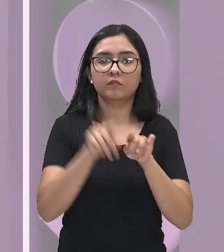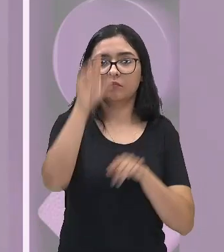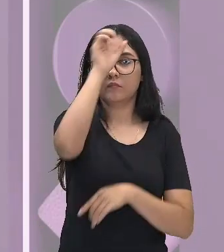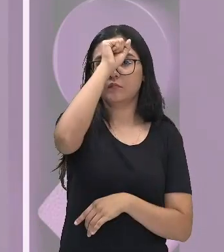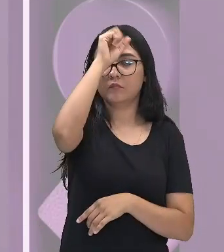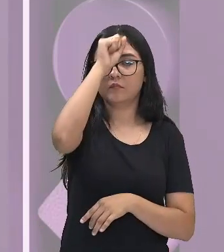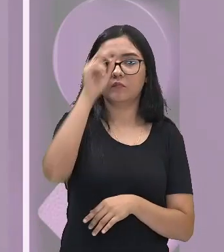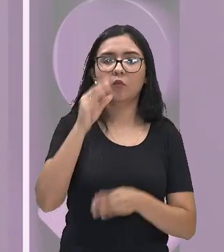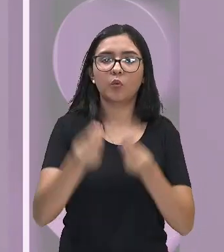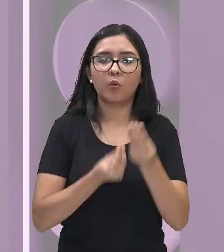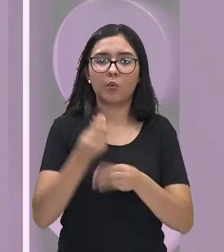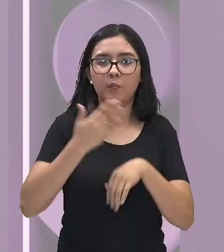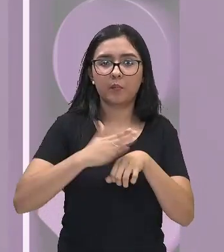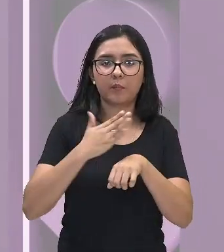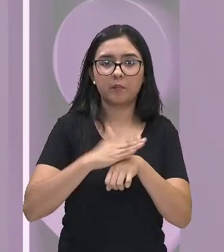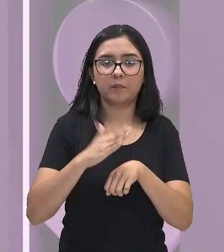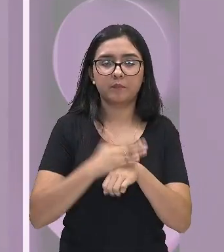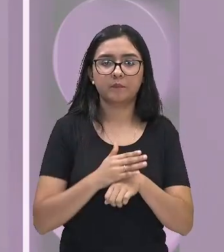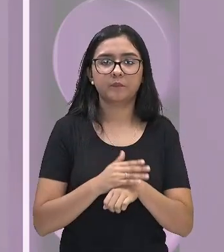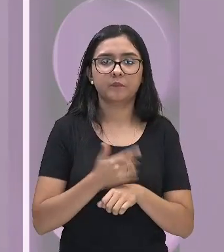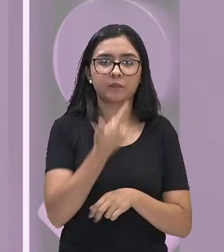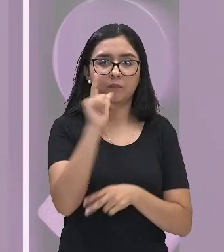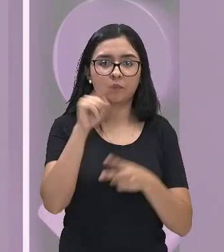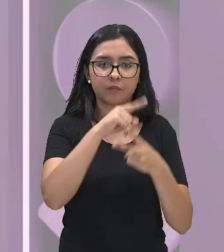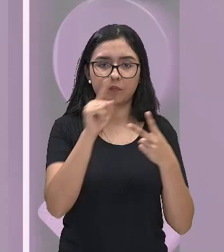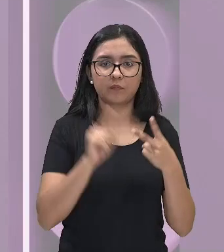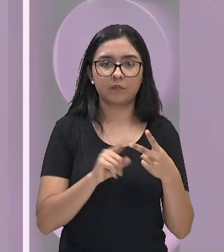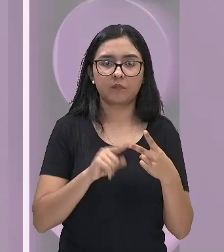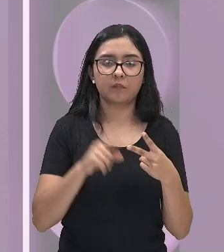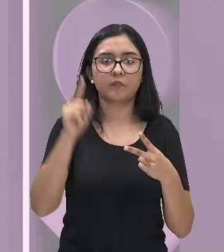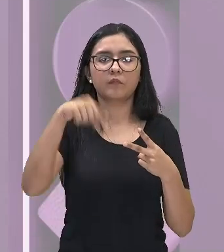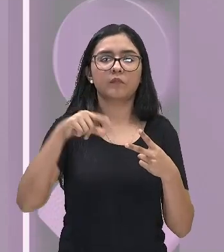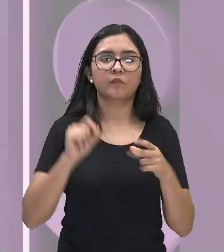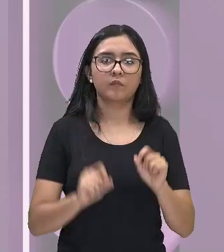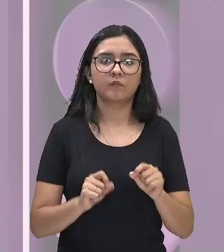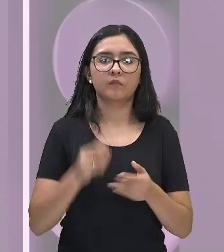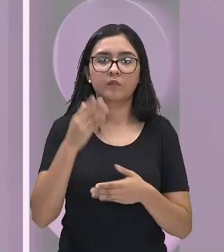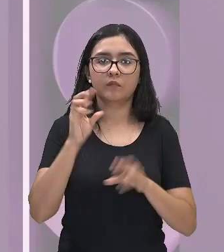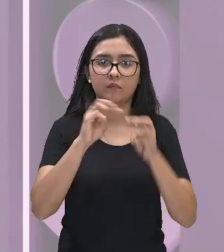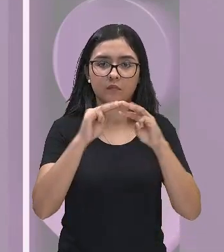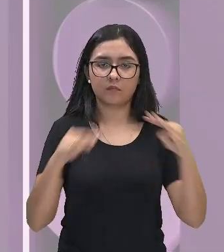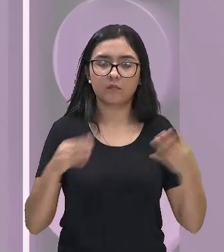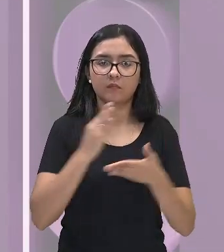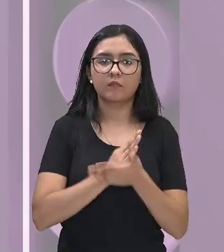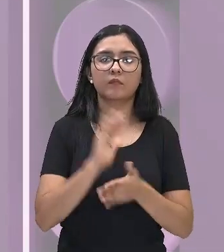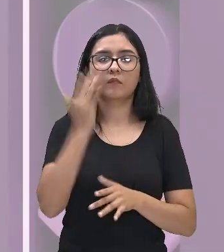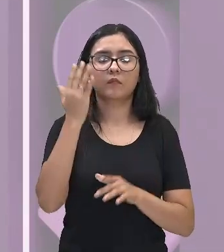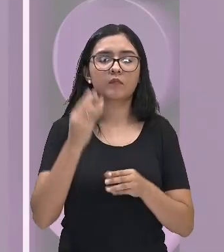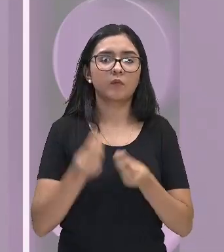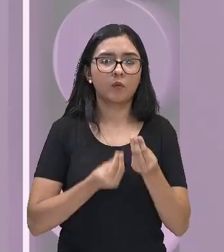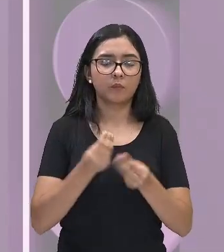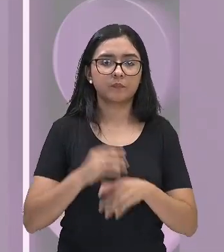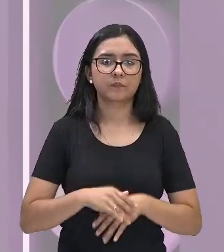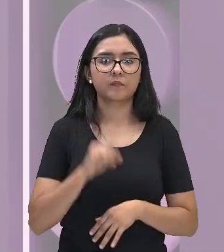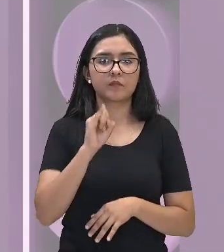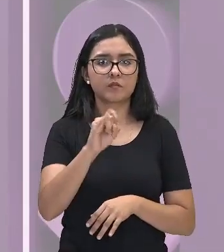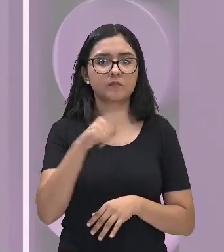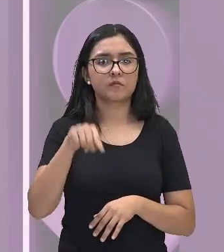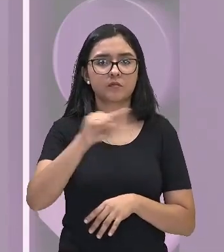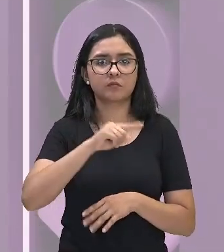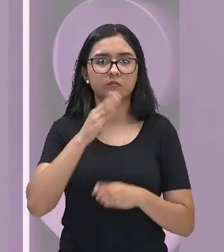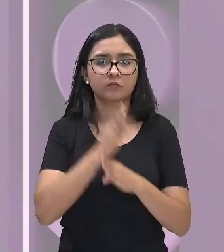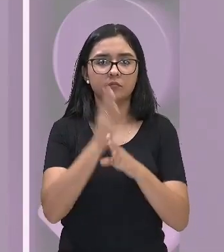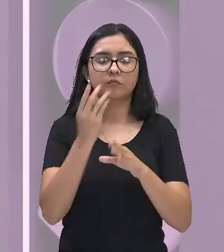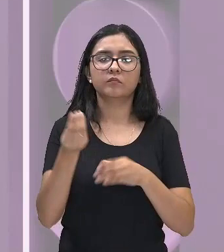manusear outra medida de tendência Central que foi a mediana que ocorre quando você determina